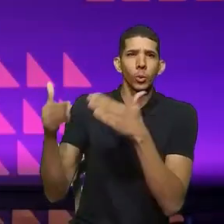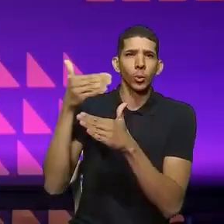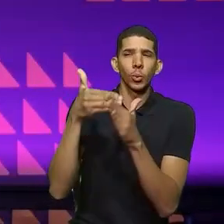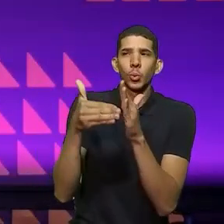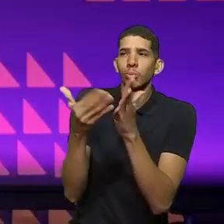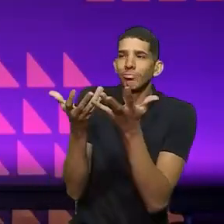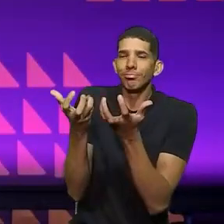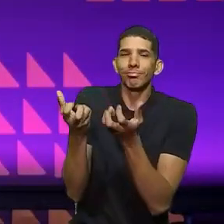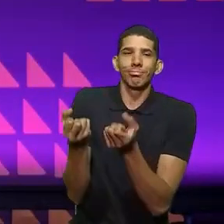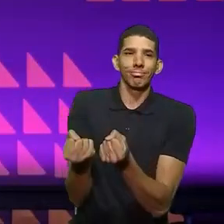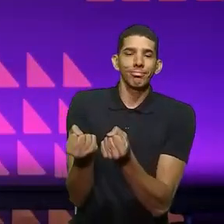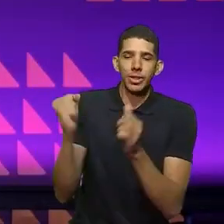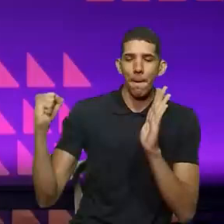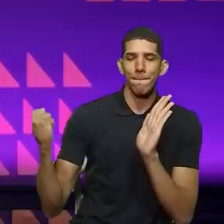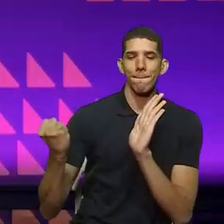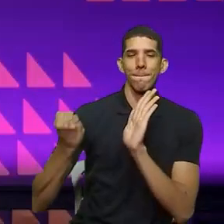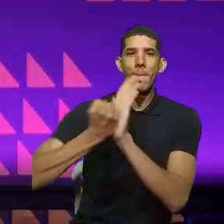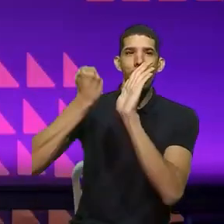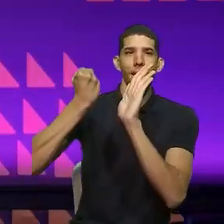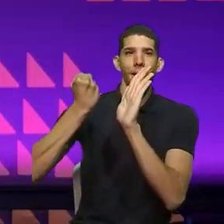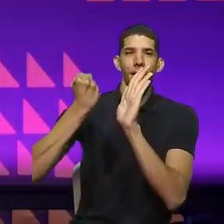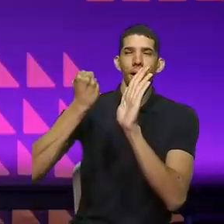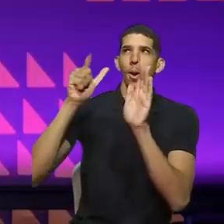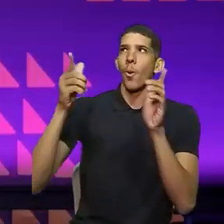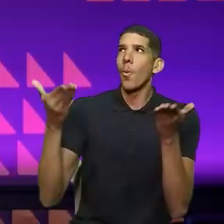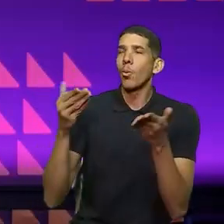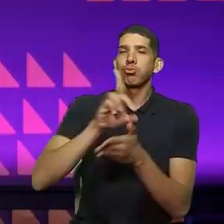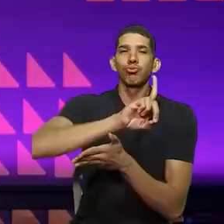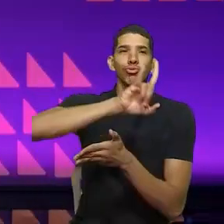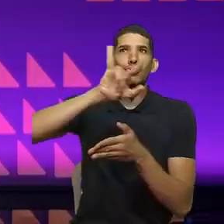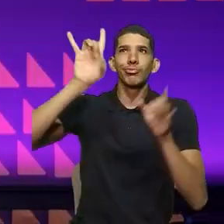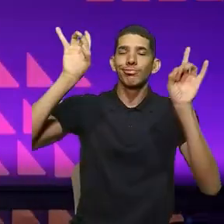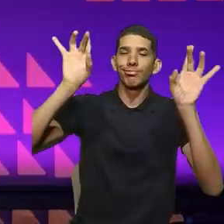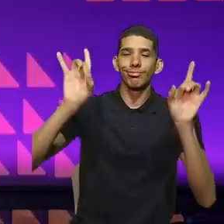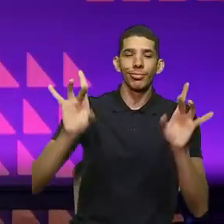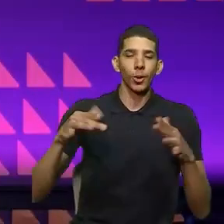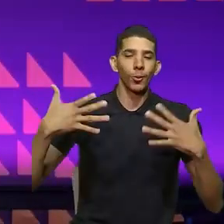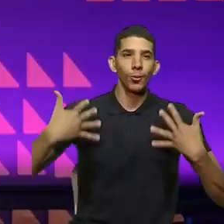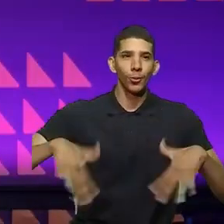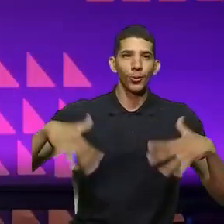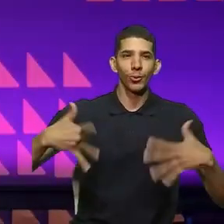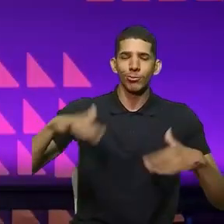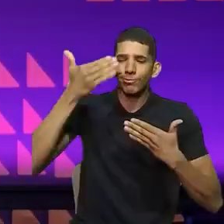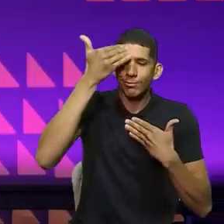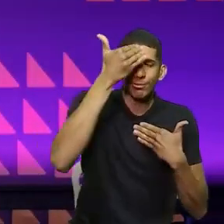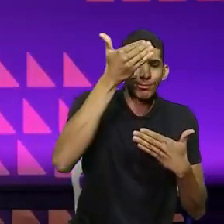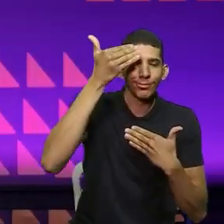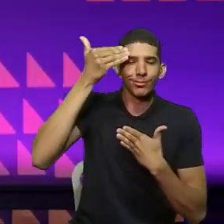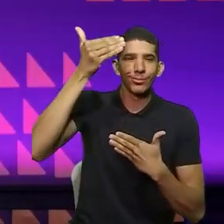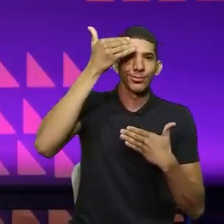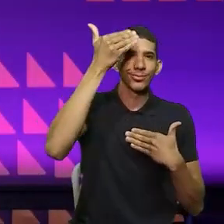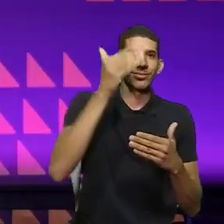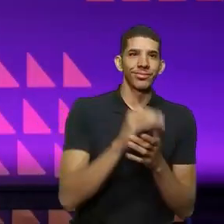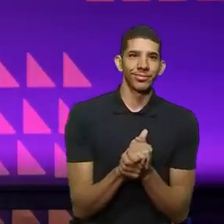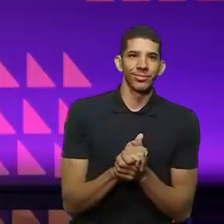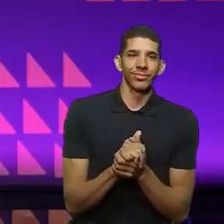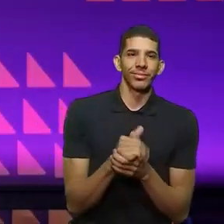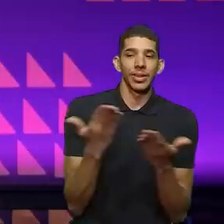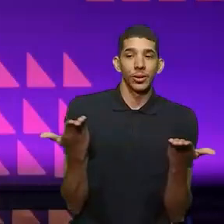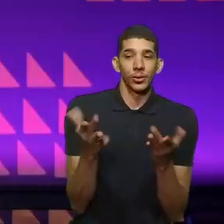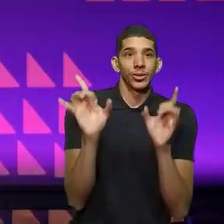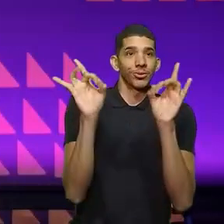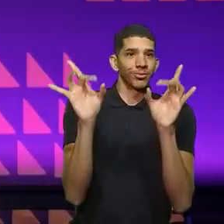evento. A terceira pessoa sentada é Fabiano Piuba, um homem branco de cabelos curtos e grisalhos, possui barba de mesmo